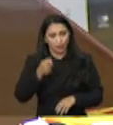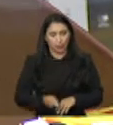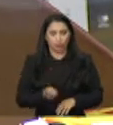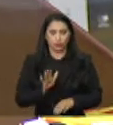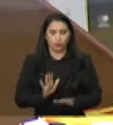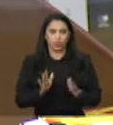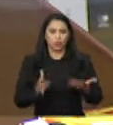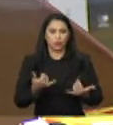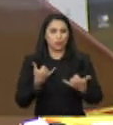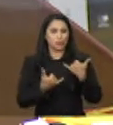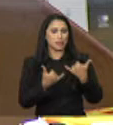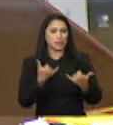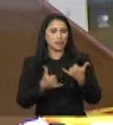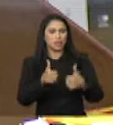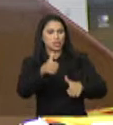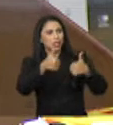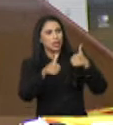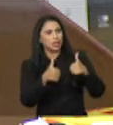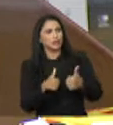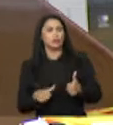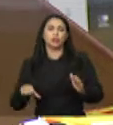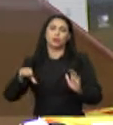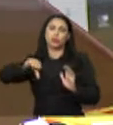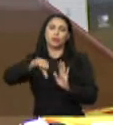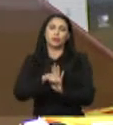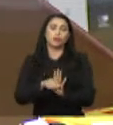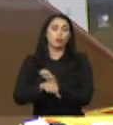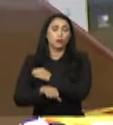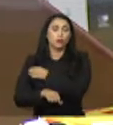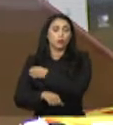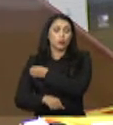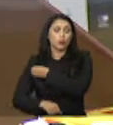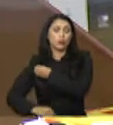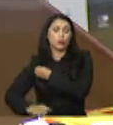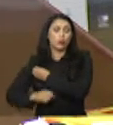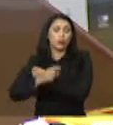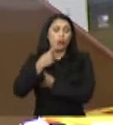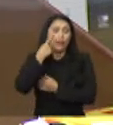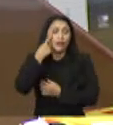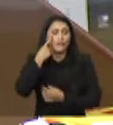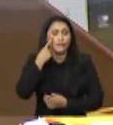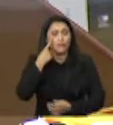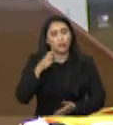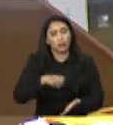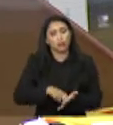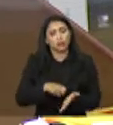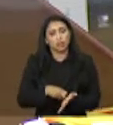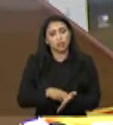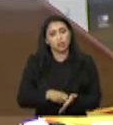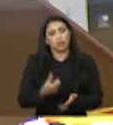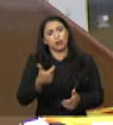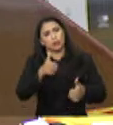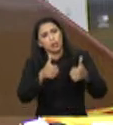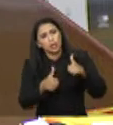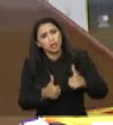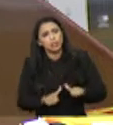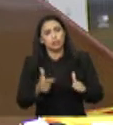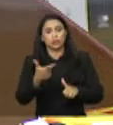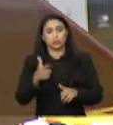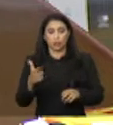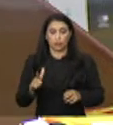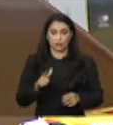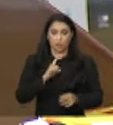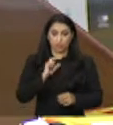existe algo semelhante a revisão criminal por meio do qual se poderia rever a condenação nem O legislador criou alguma